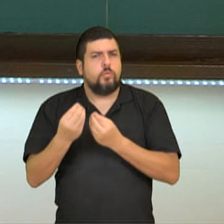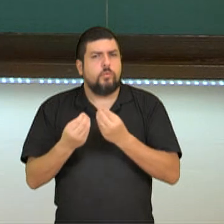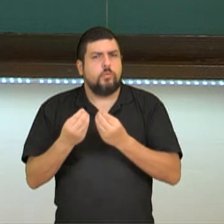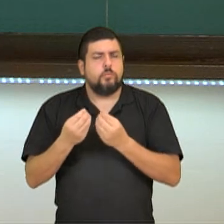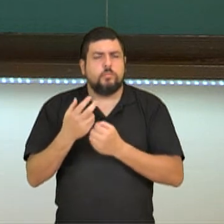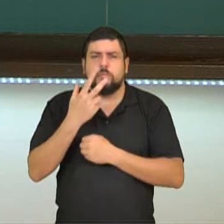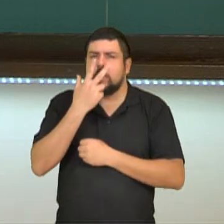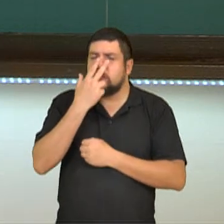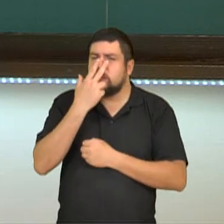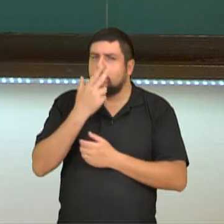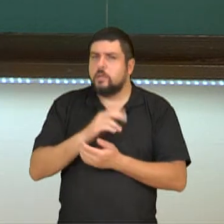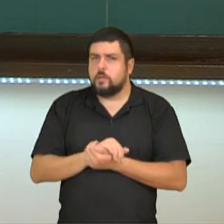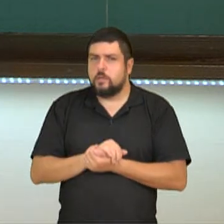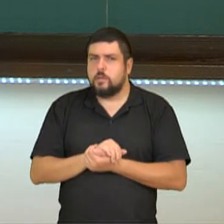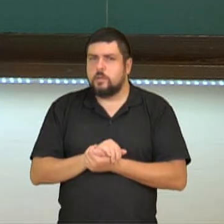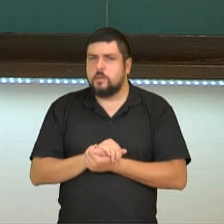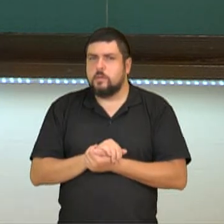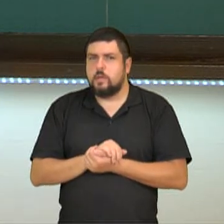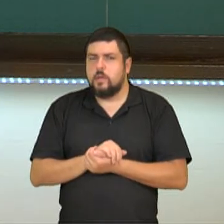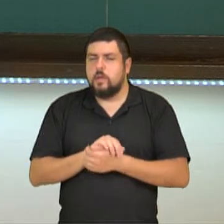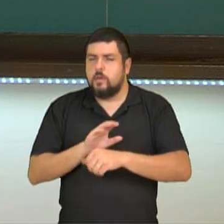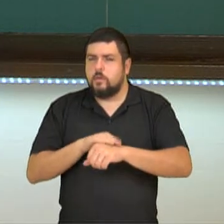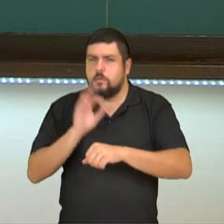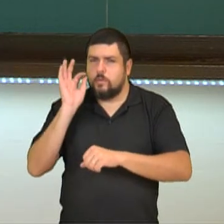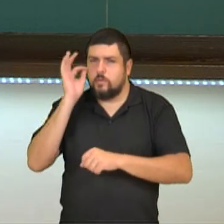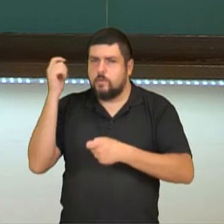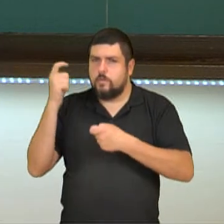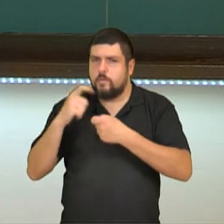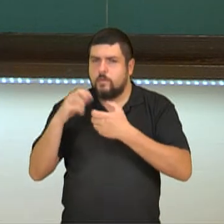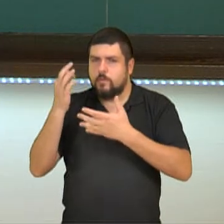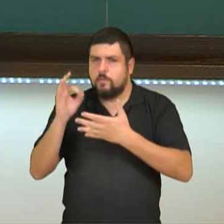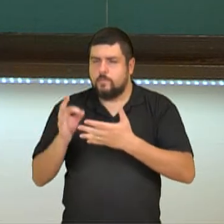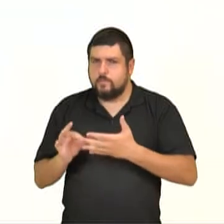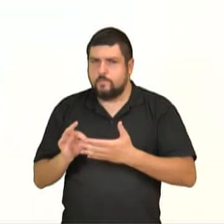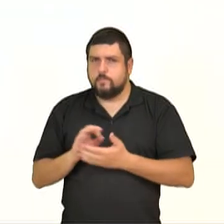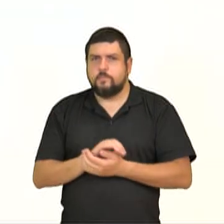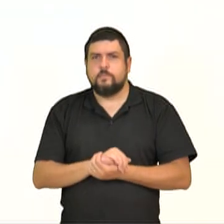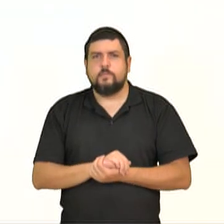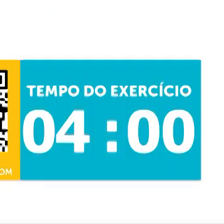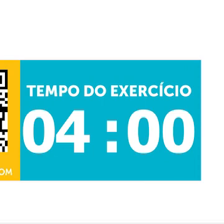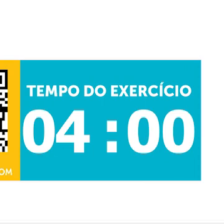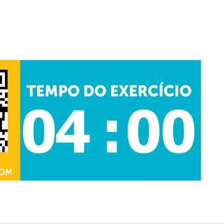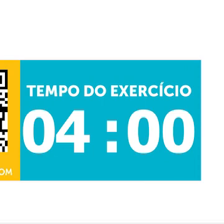acham? Então, vou dar um tempinho para vocês, eu já retomo aqui para a gente fazer essa discussão.